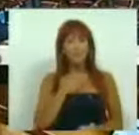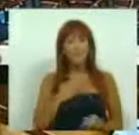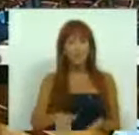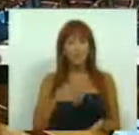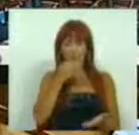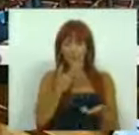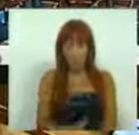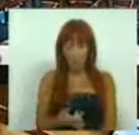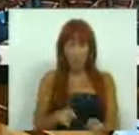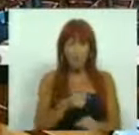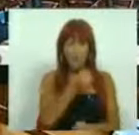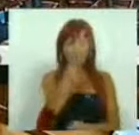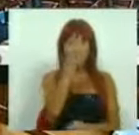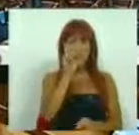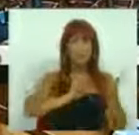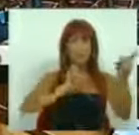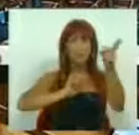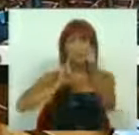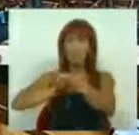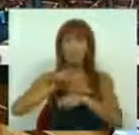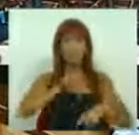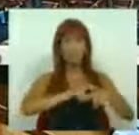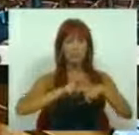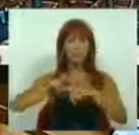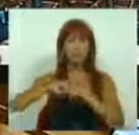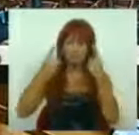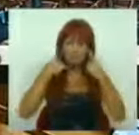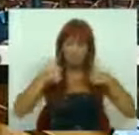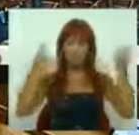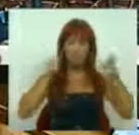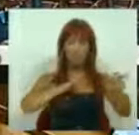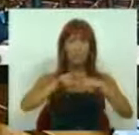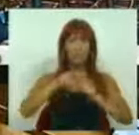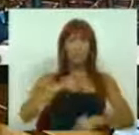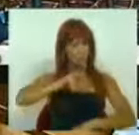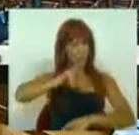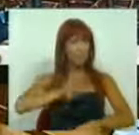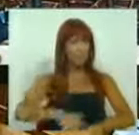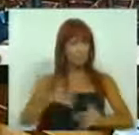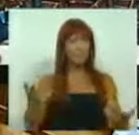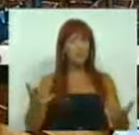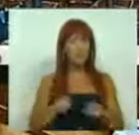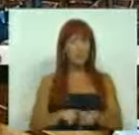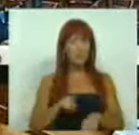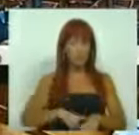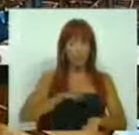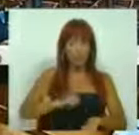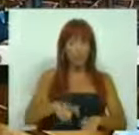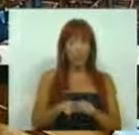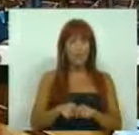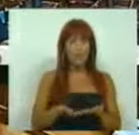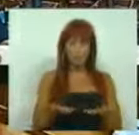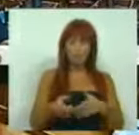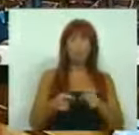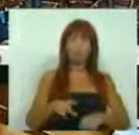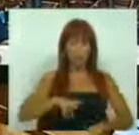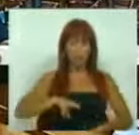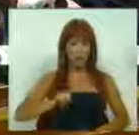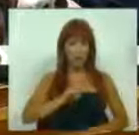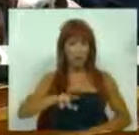eu me dirijo hoje a três mulheres titulares de cargos públicos, políticos, em Portugal, no momento em que o Comitê